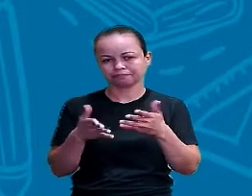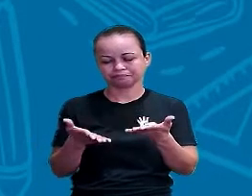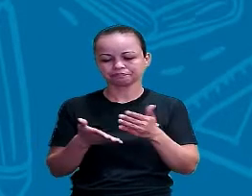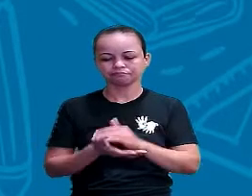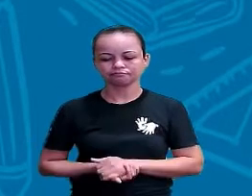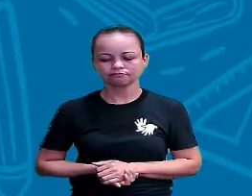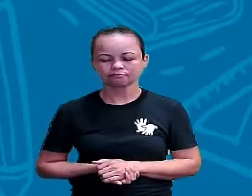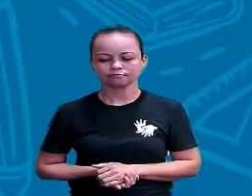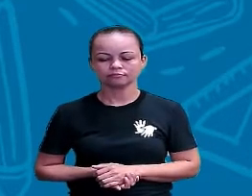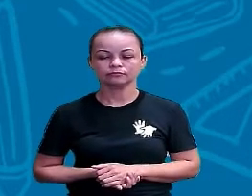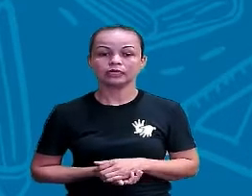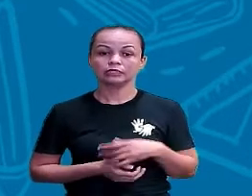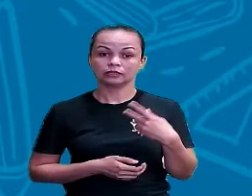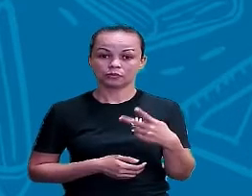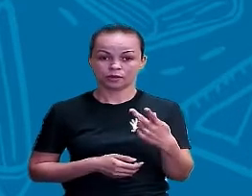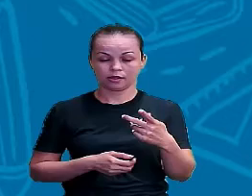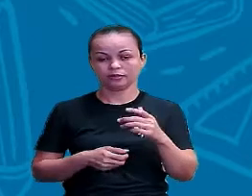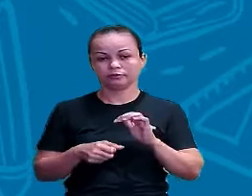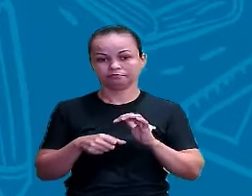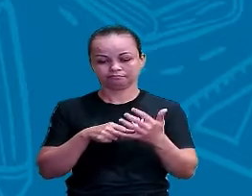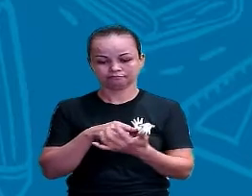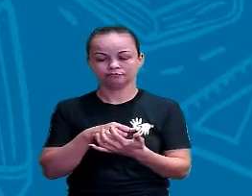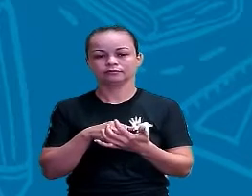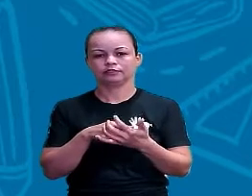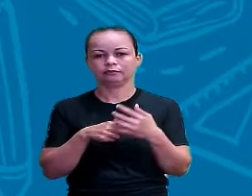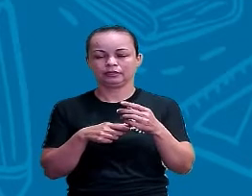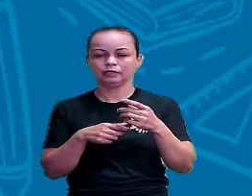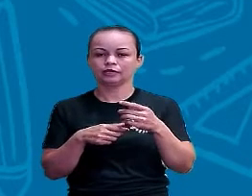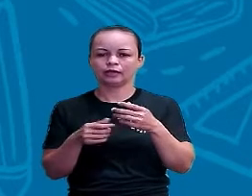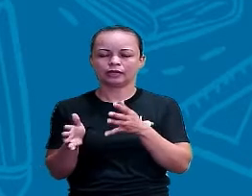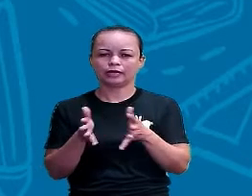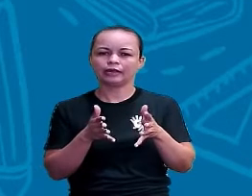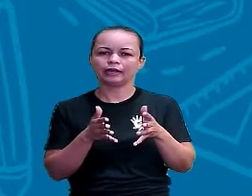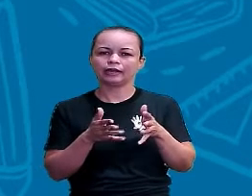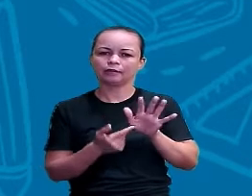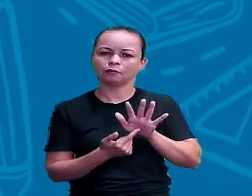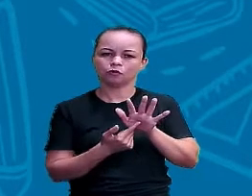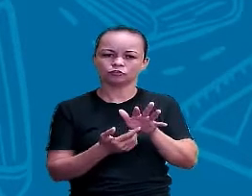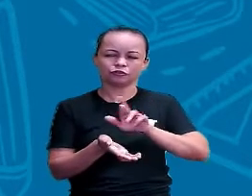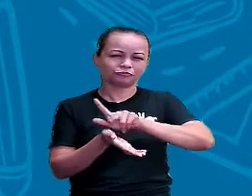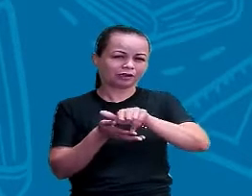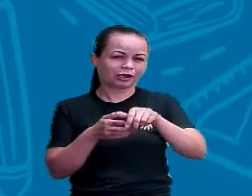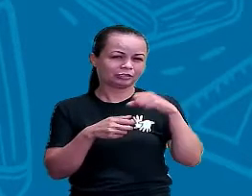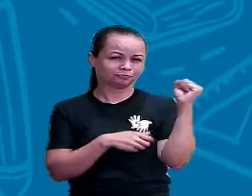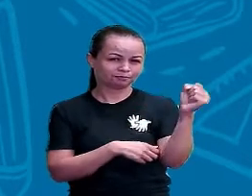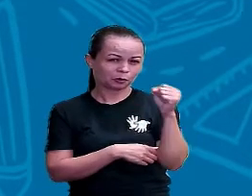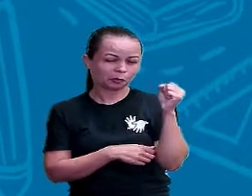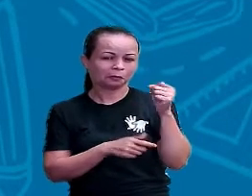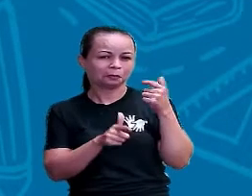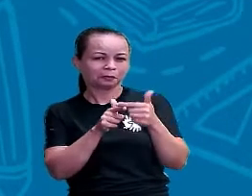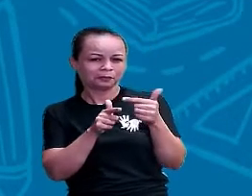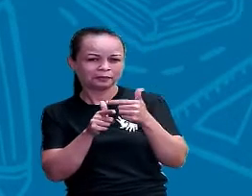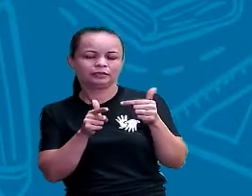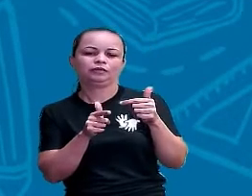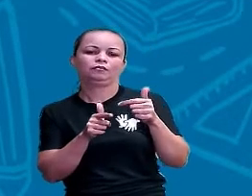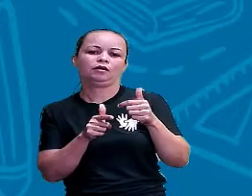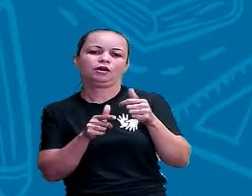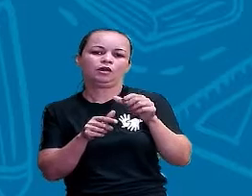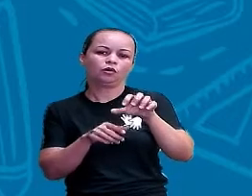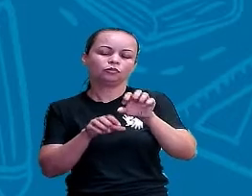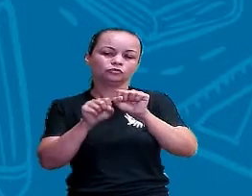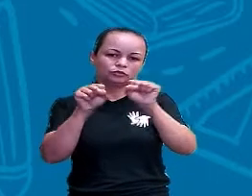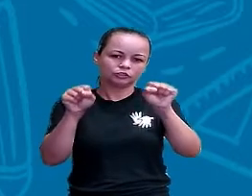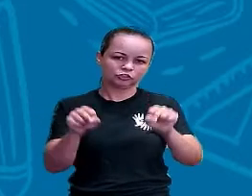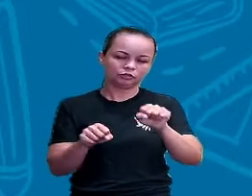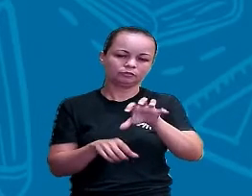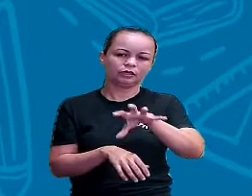essa pandemia, né, que a gente enfrentou agora, ela trouxe graves danos aí a esse nosso sistema respiratório, que, como eu